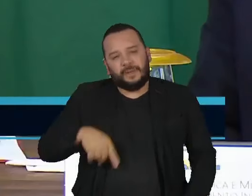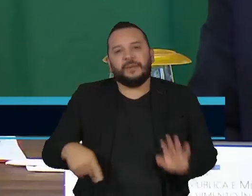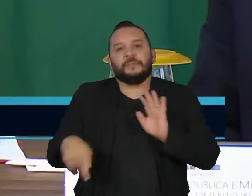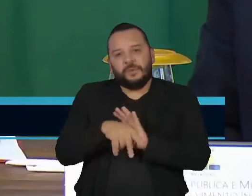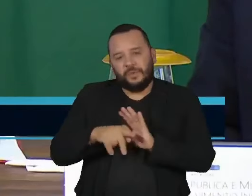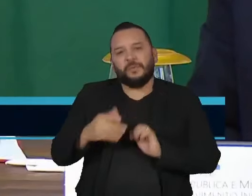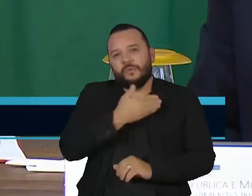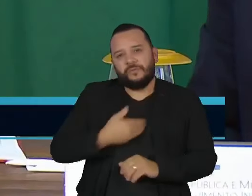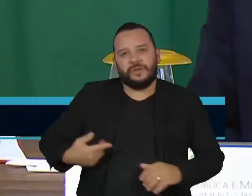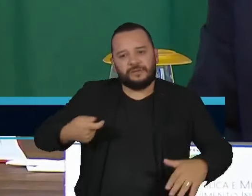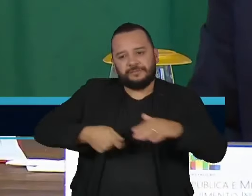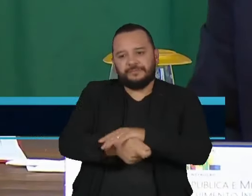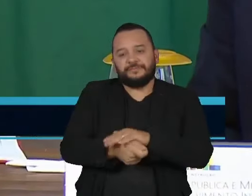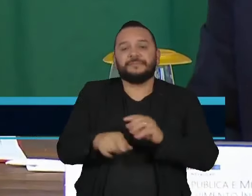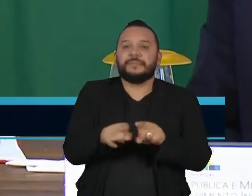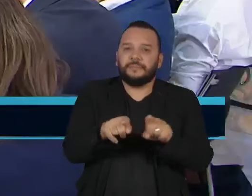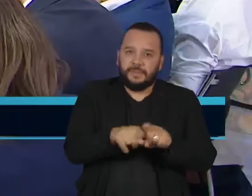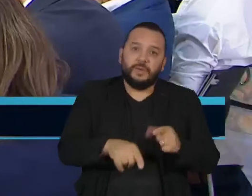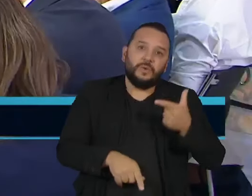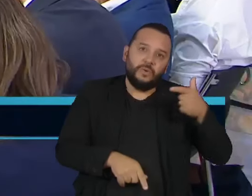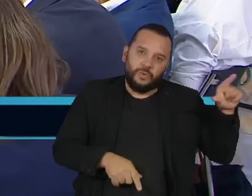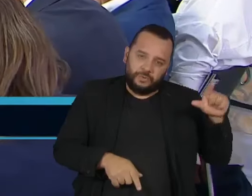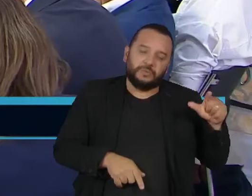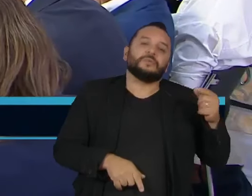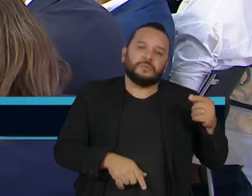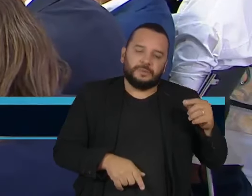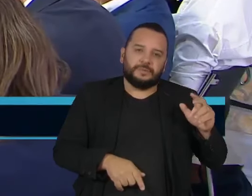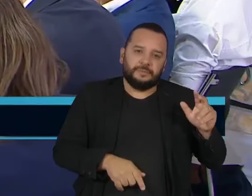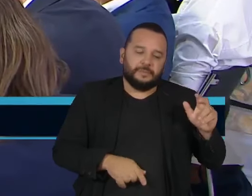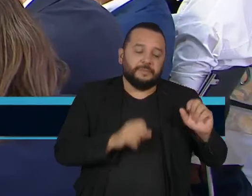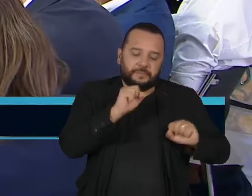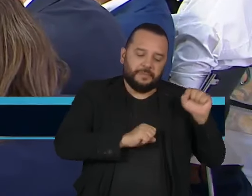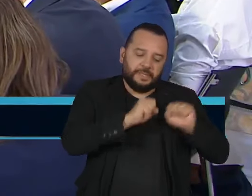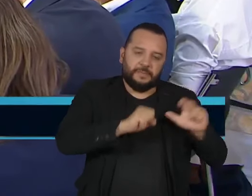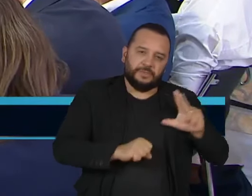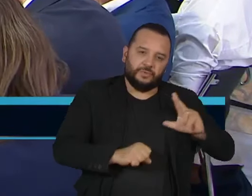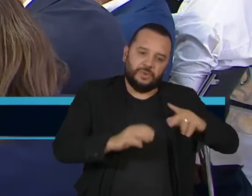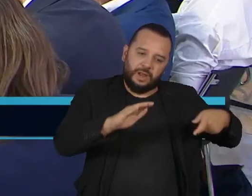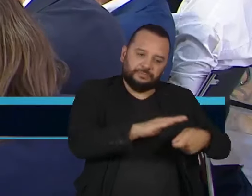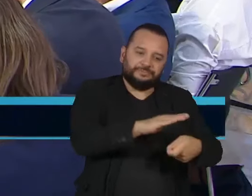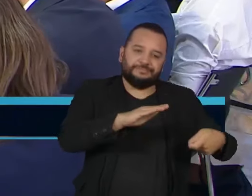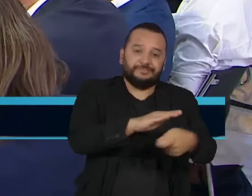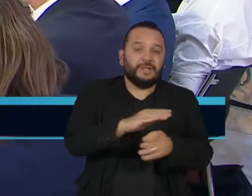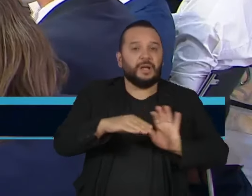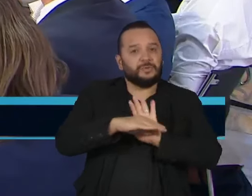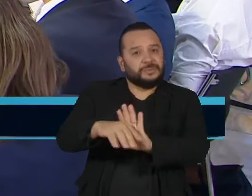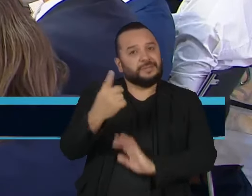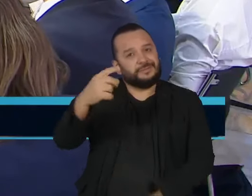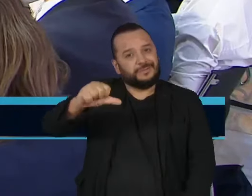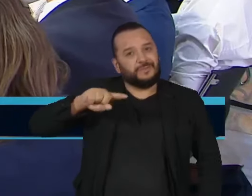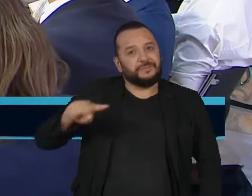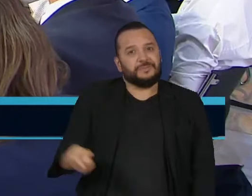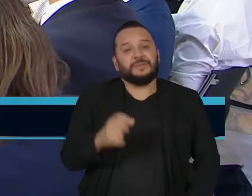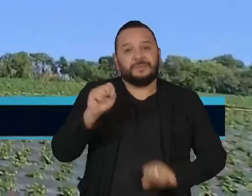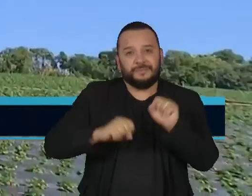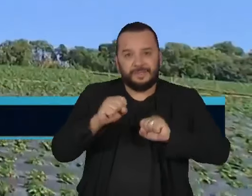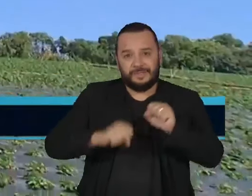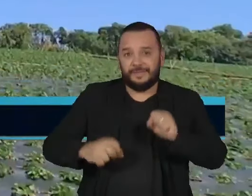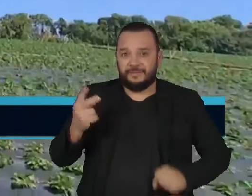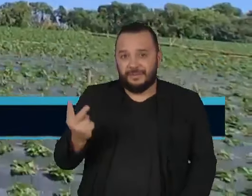e a outra parte do setor privado. A iniciativa deve atender cerca de 19 mil empresas de 22